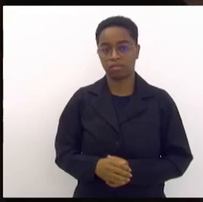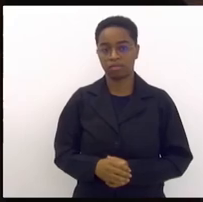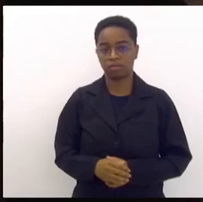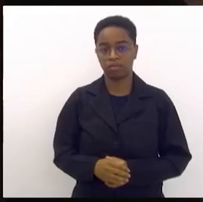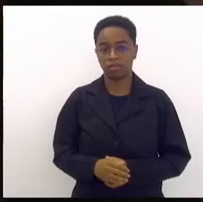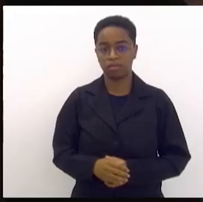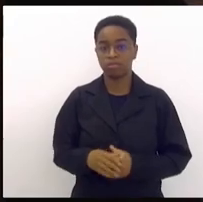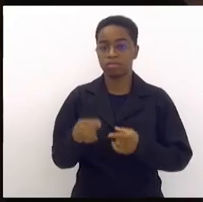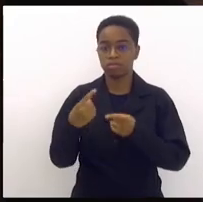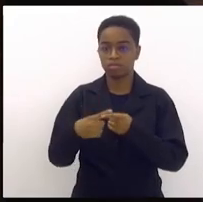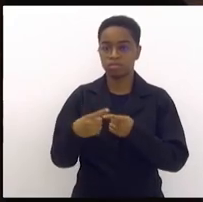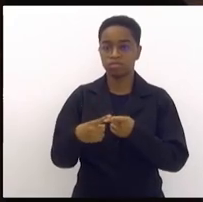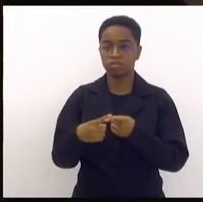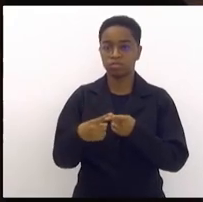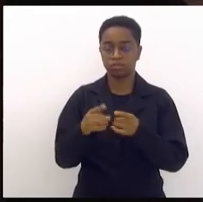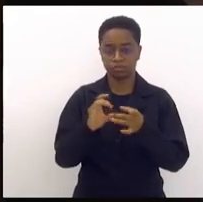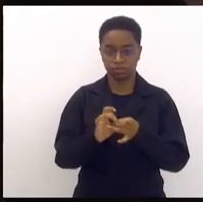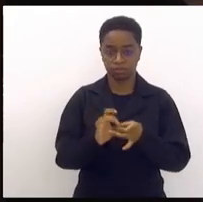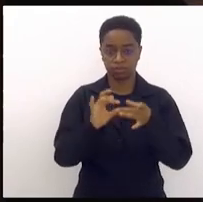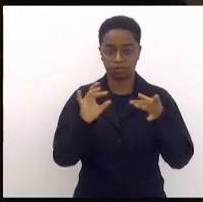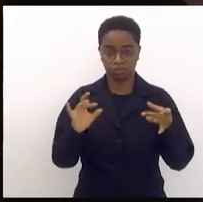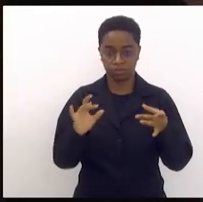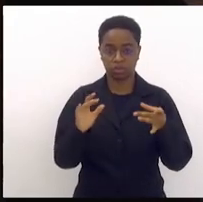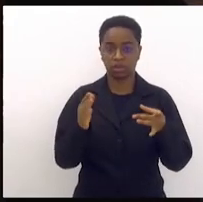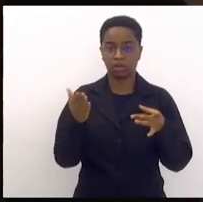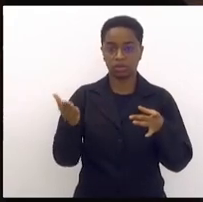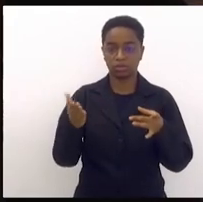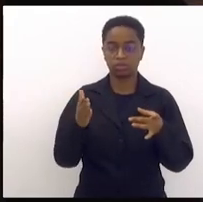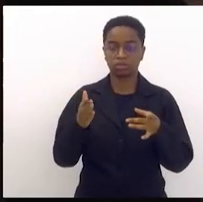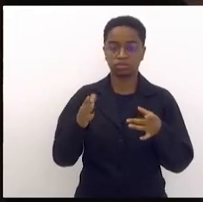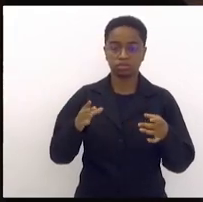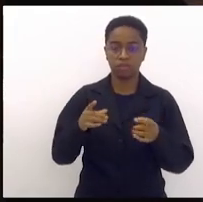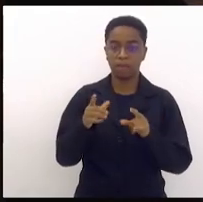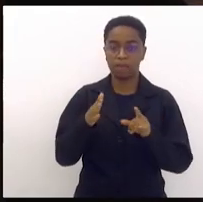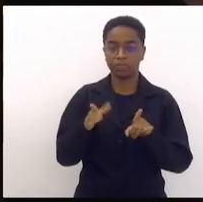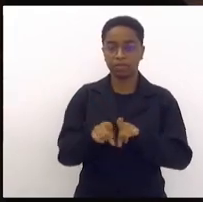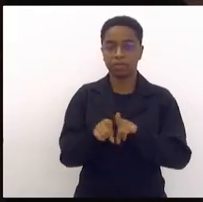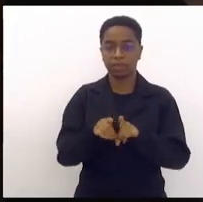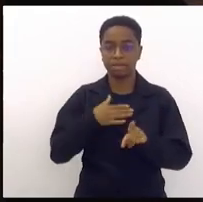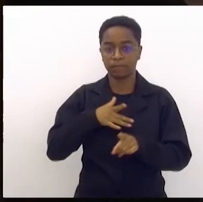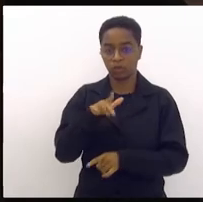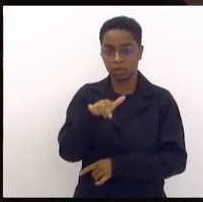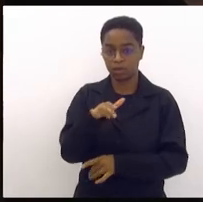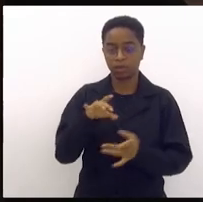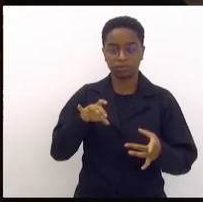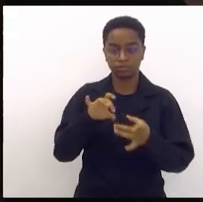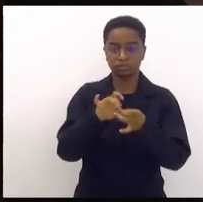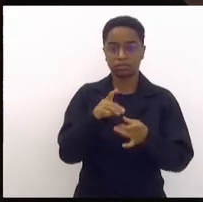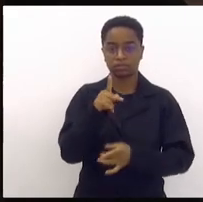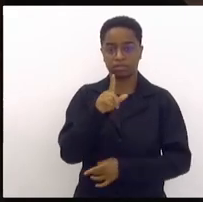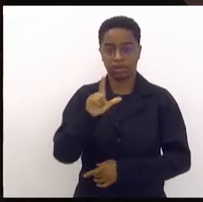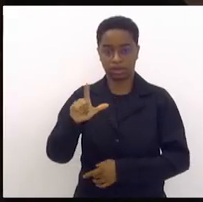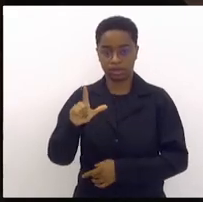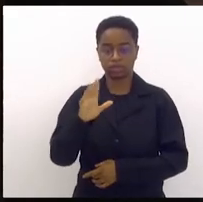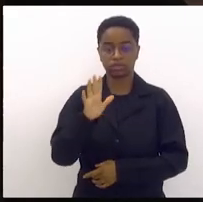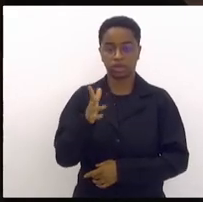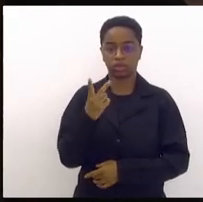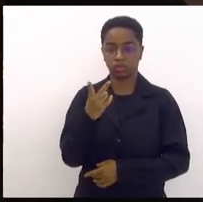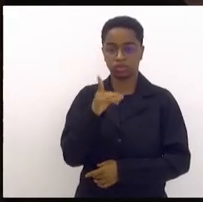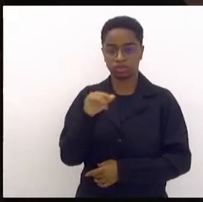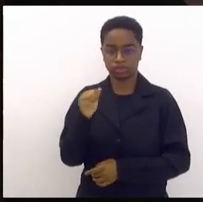propiciado toda a pompa para que ele se filiasse, meu irmão se filiou ao PL há 2 dias